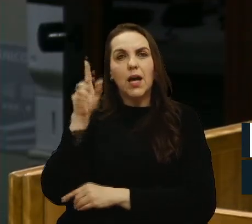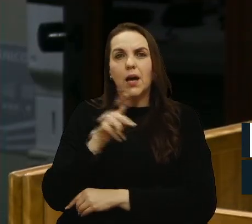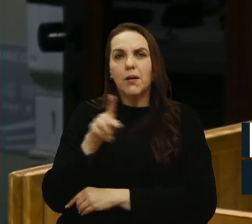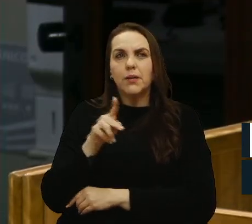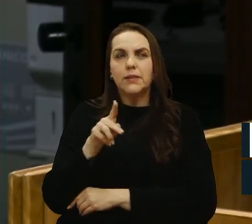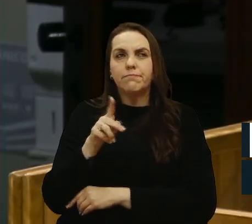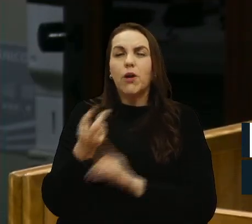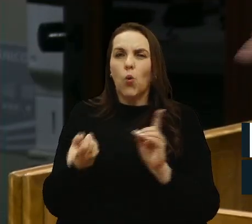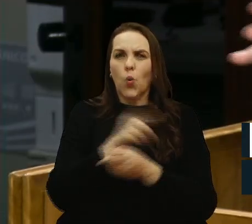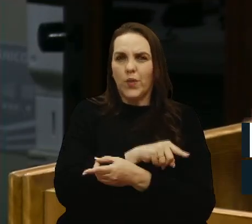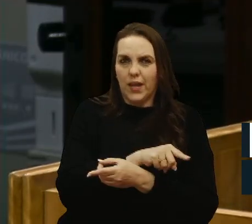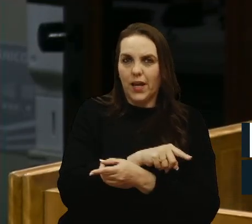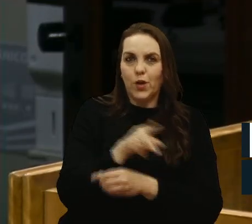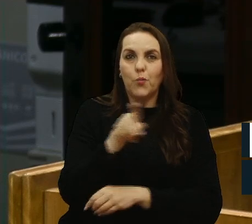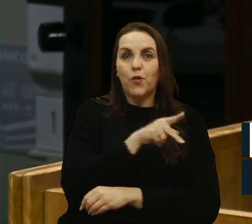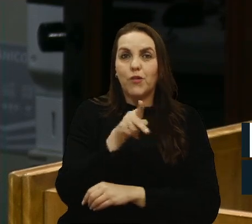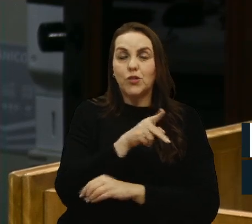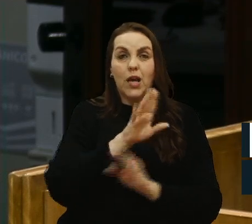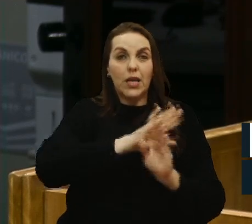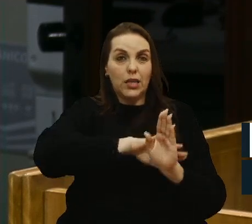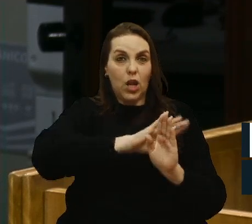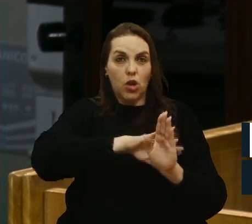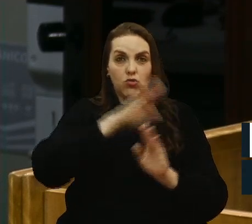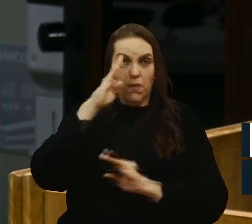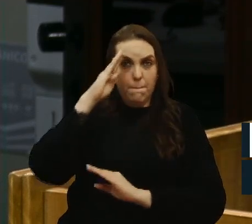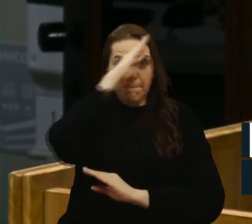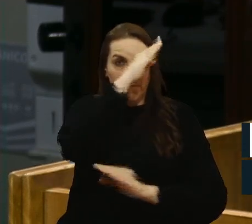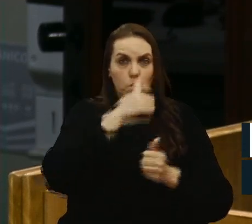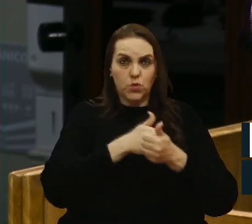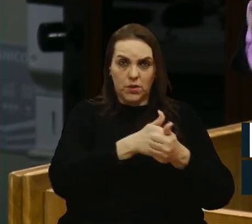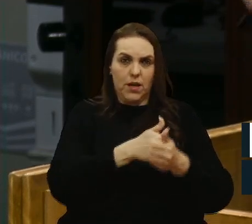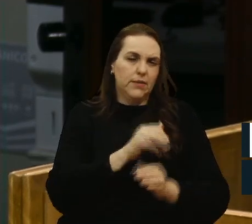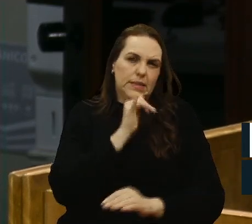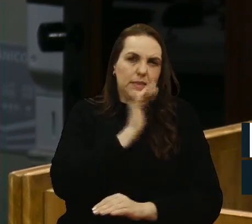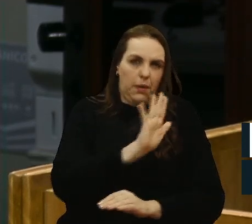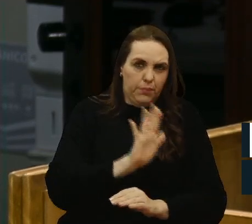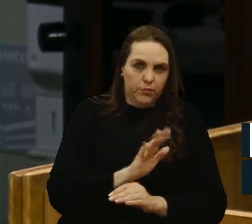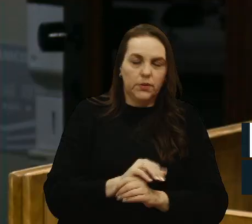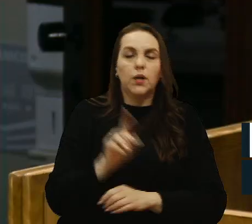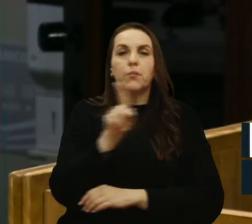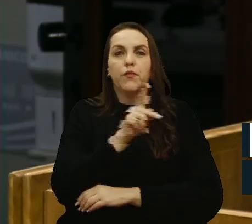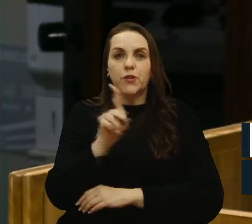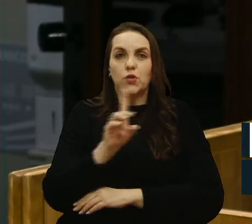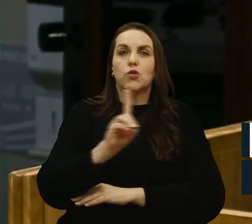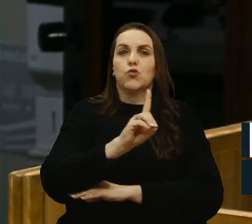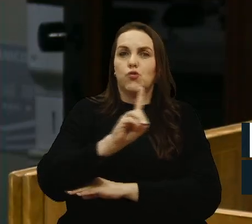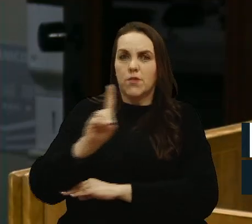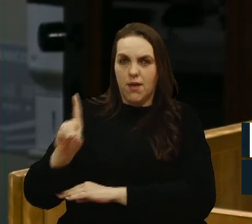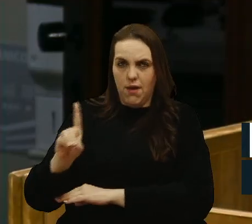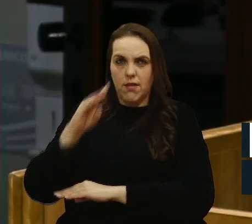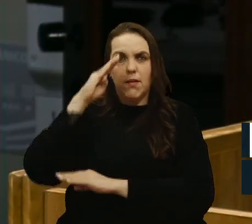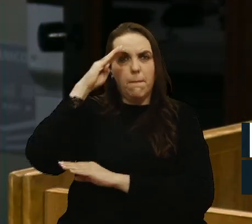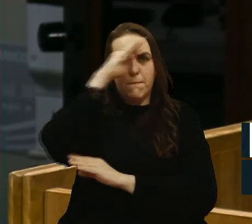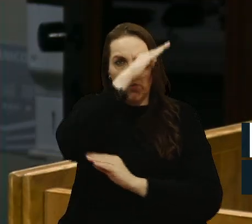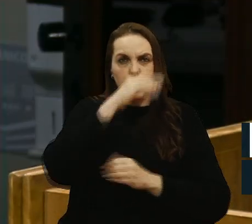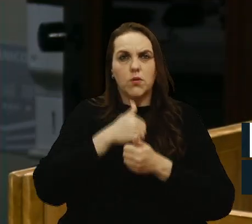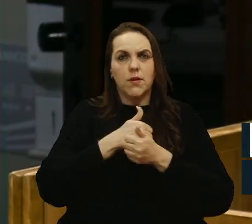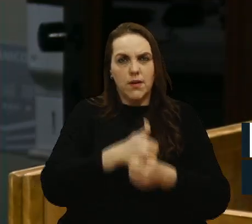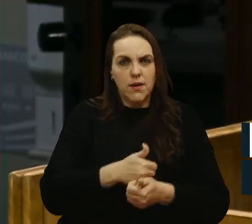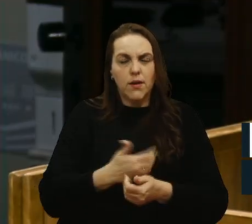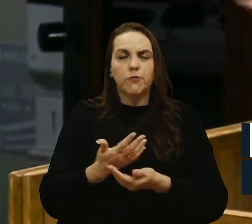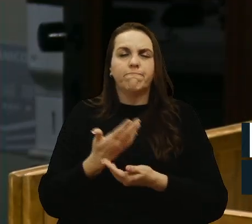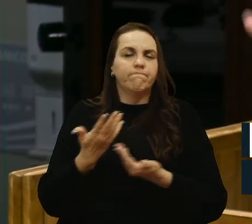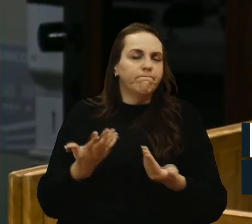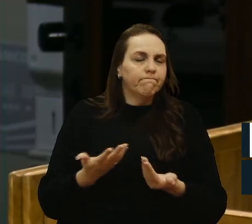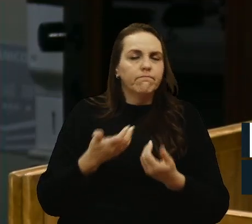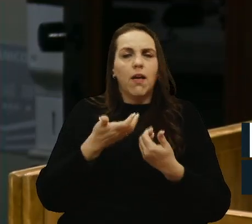contrário, numa prof ideologicamente bolsonarista. Vamos pensar, um exemplo, uma prof de direita, bolsonarista, e que